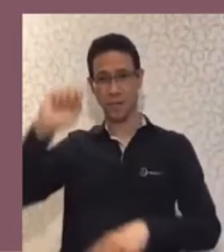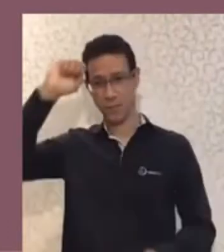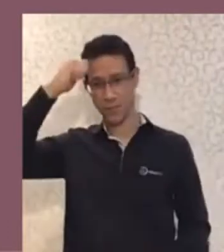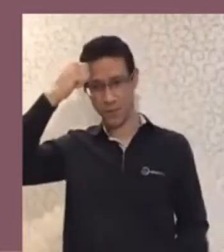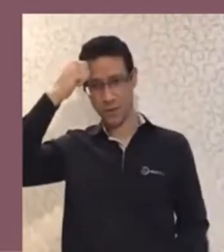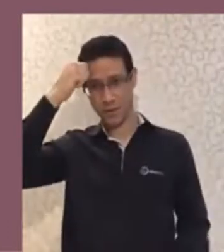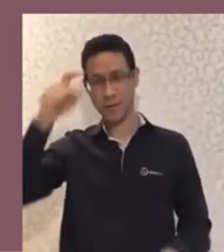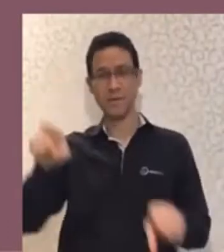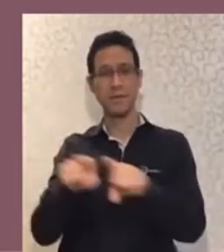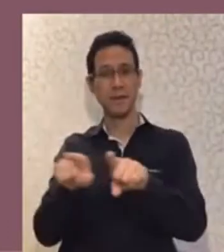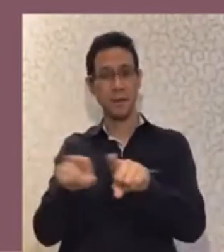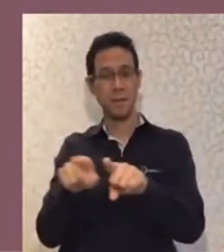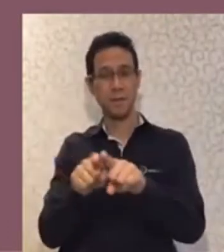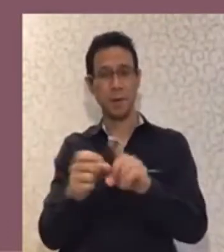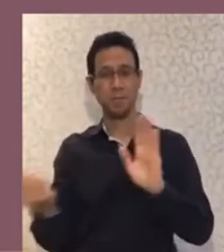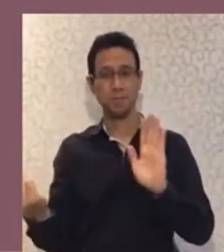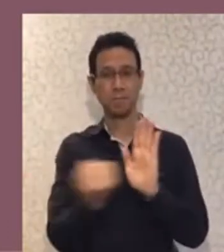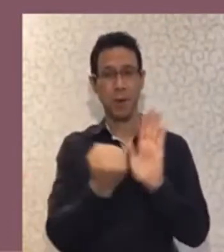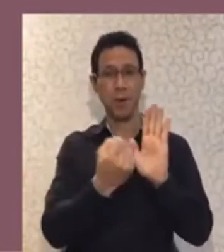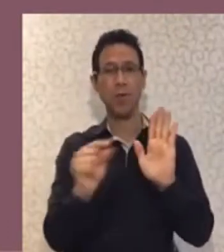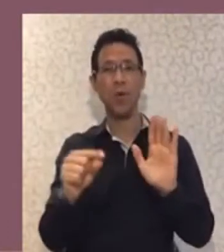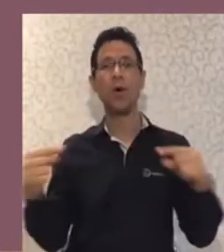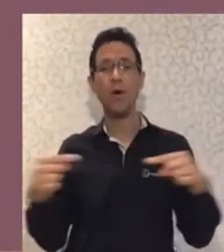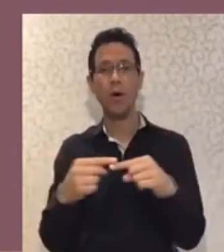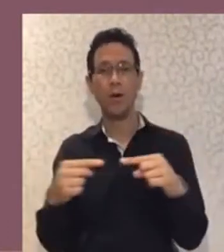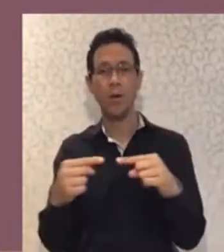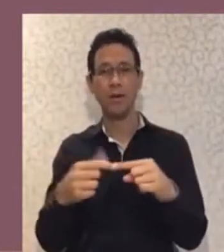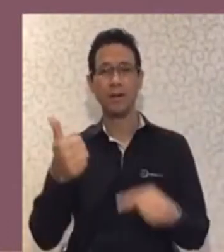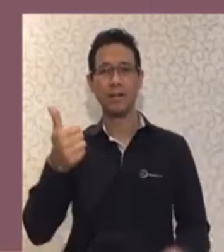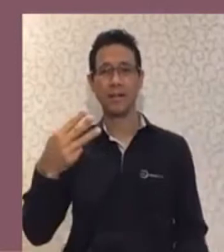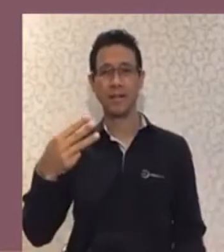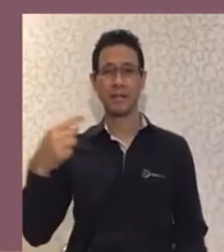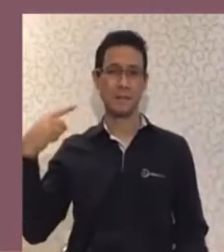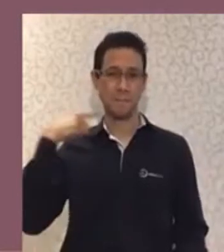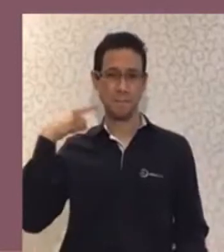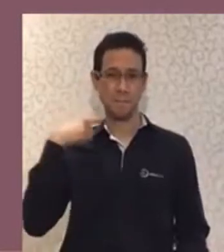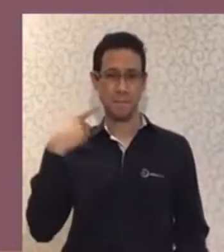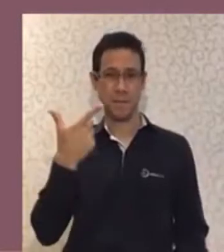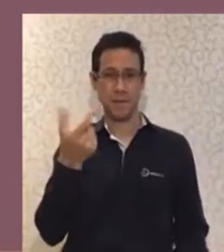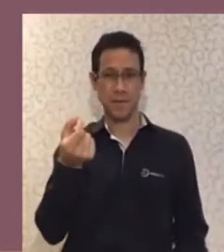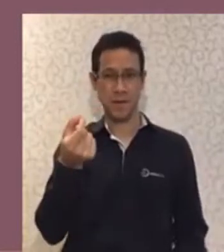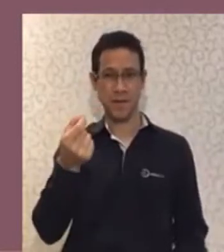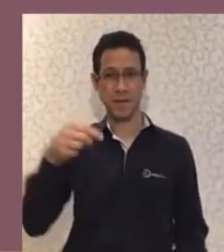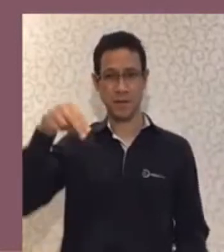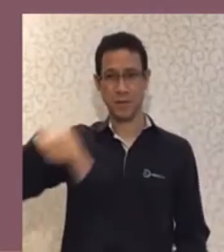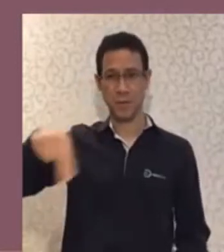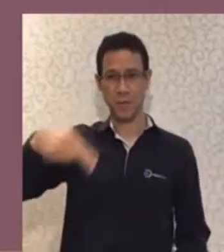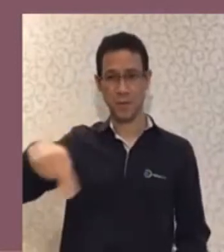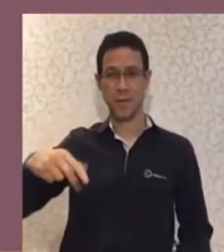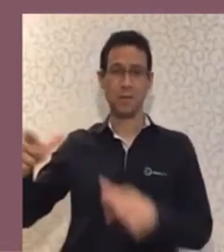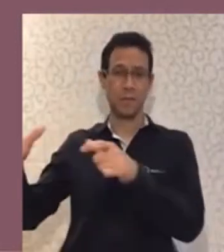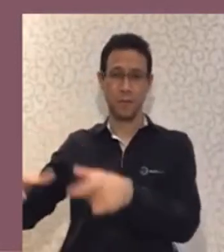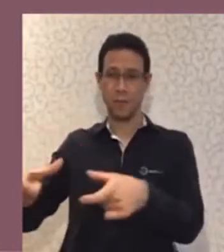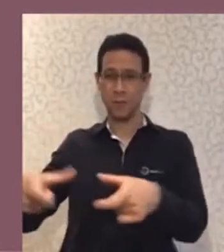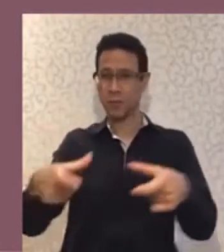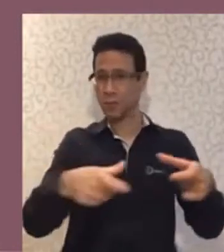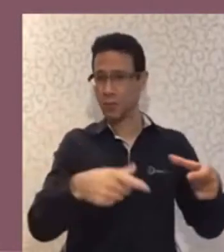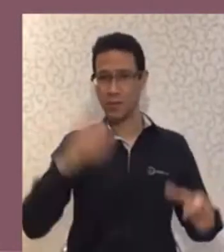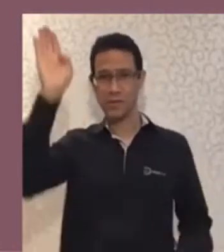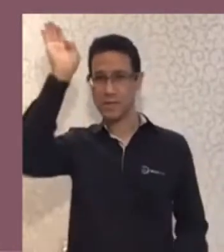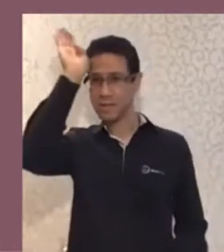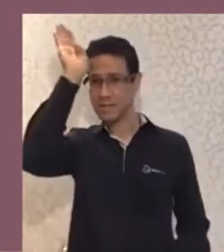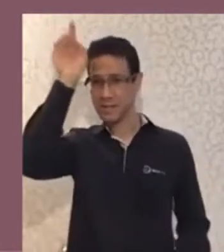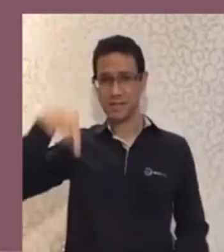13 de maio e do 20 de novembro em todas as unidades do SESC São Paulo e propõe diálogo sobre a condição social